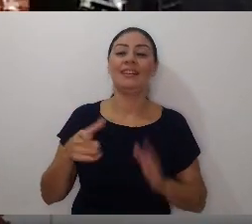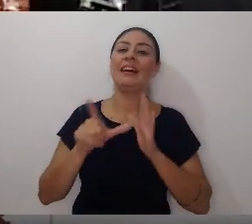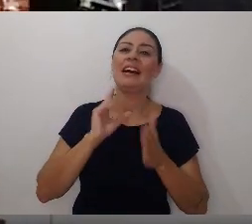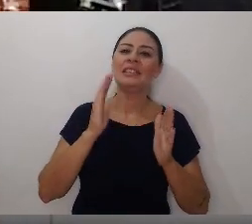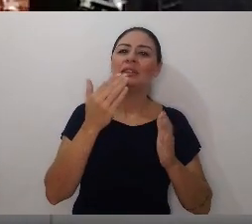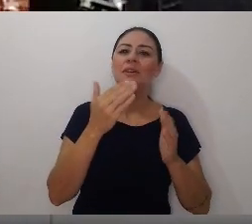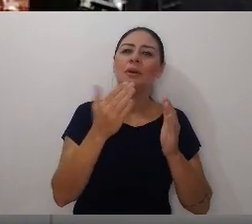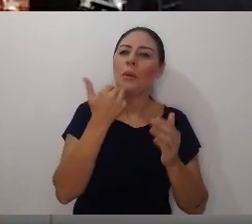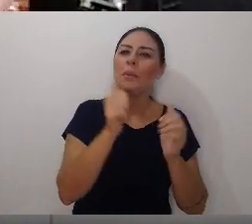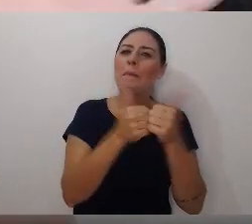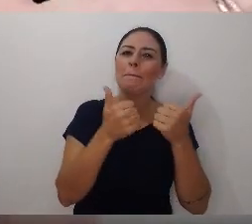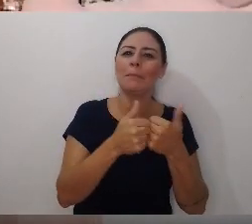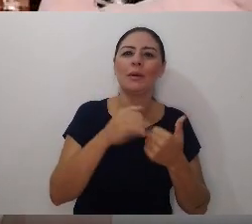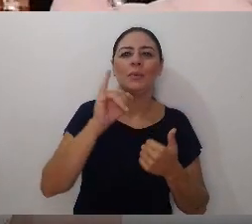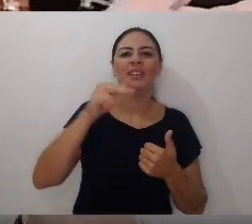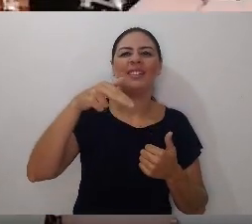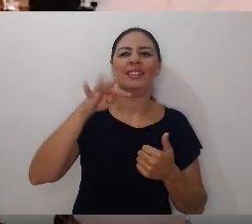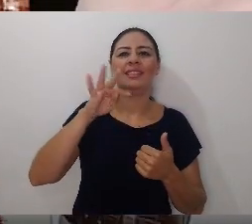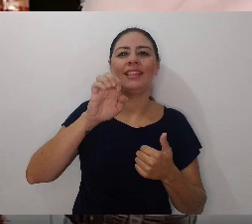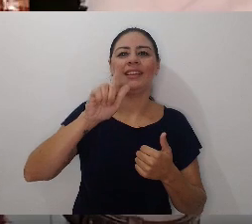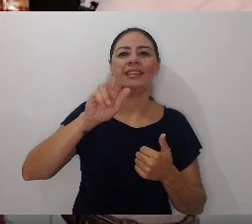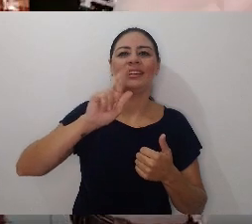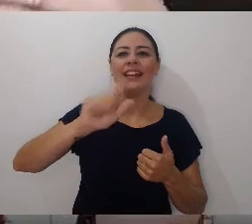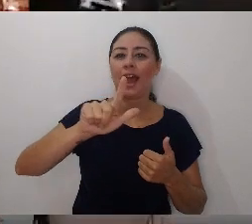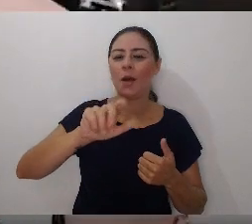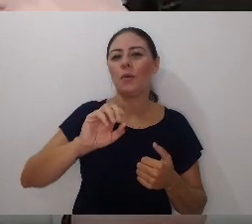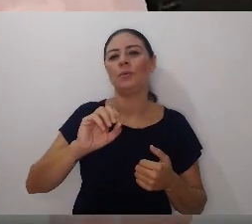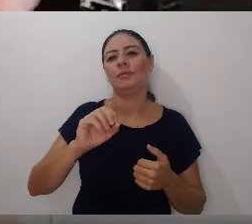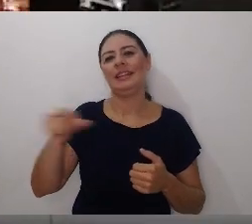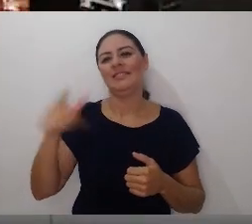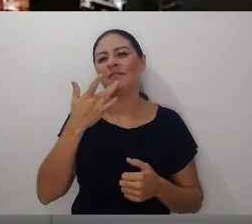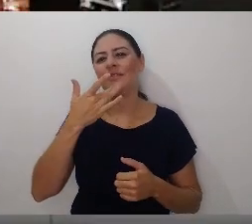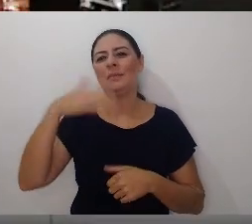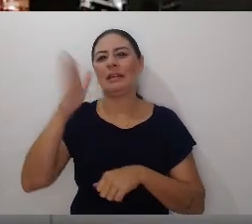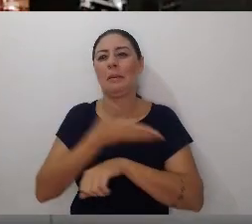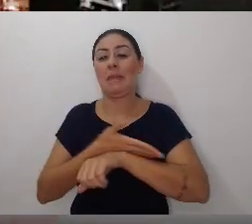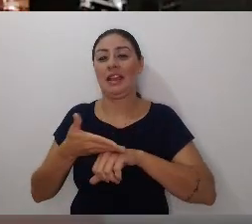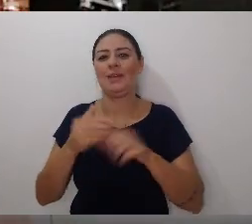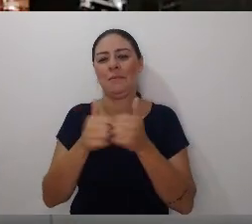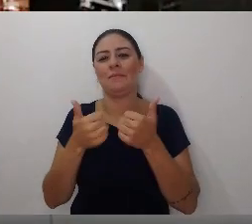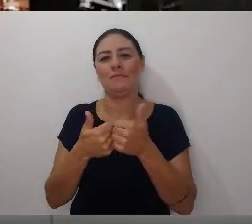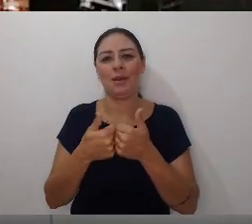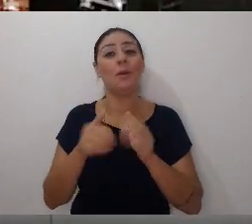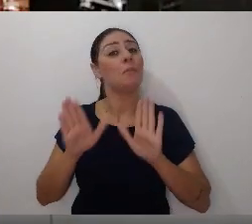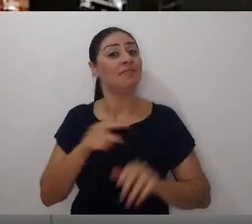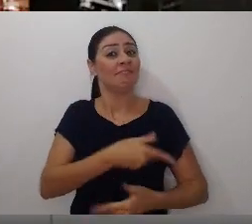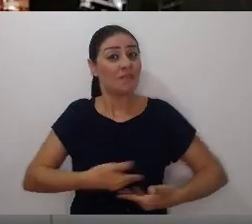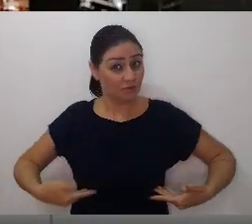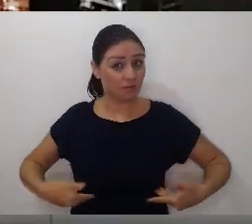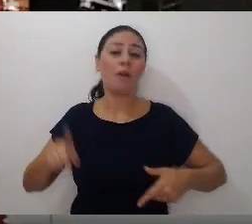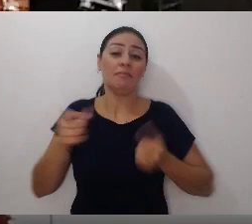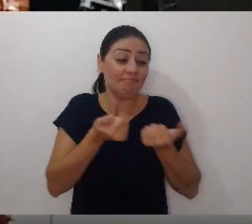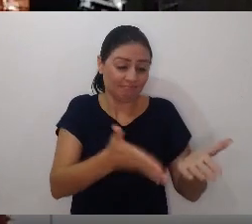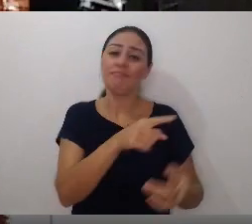querendo coisas mais saudáveis, elas não comiam pão integral, era só pão branco, mas elas já acordam com uma certa fome, que se você oferecer um pão integral, pode ser